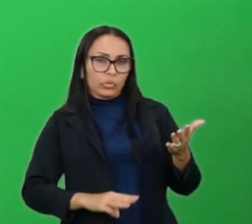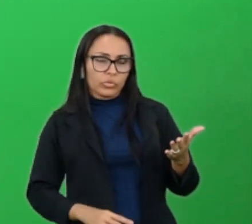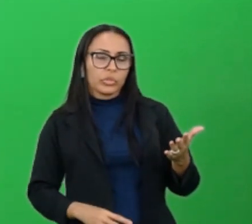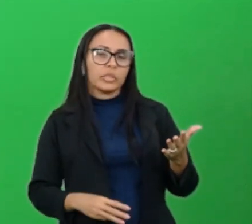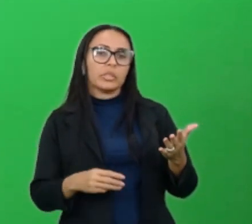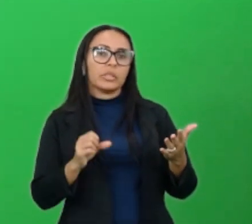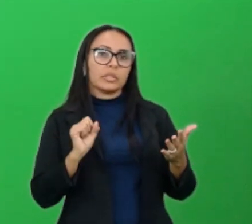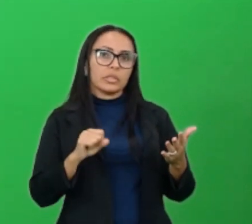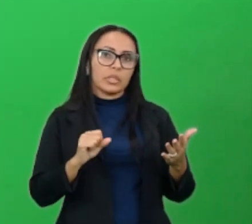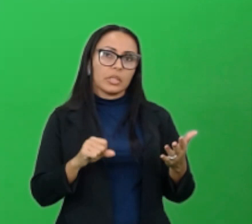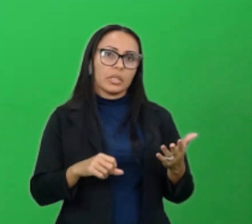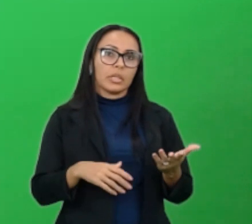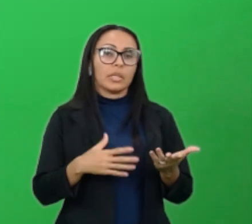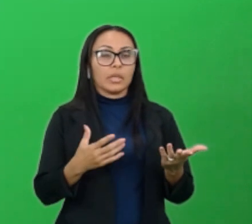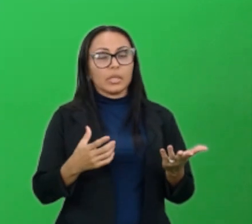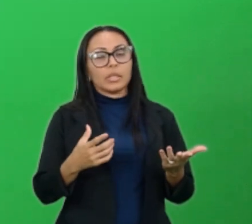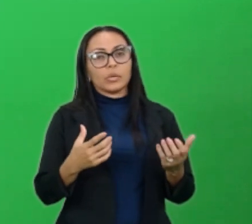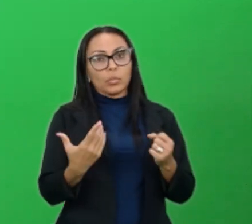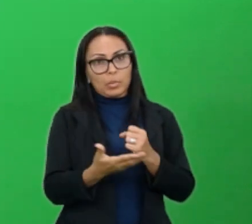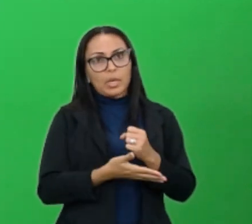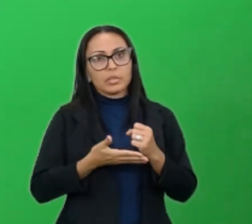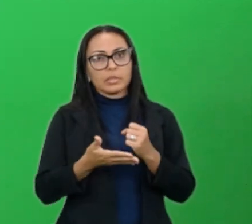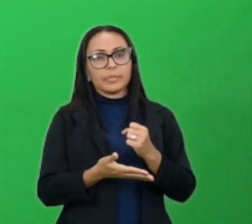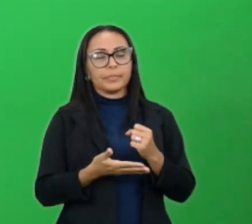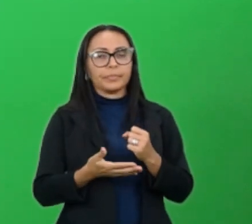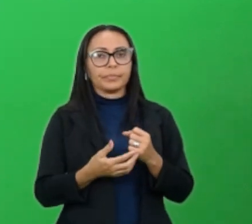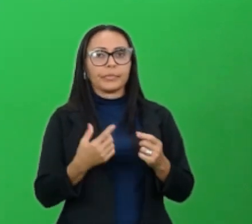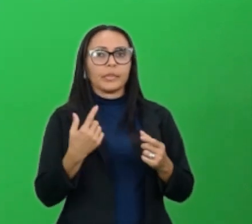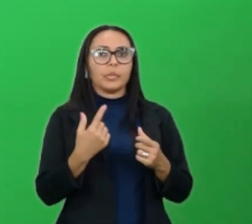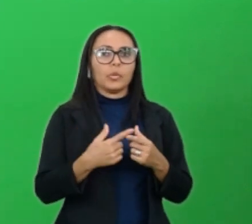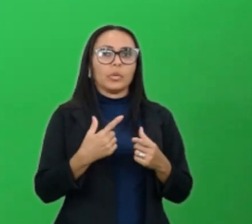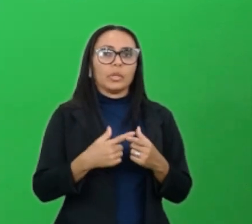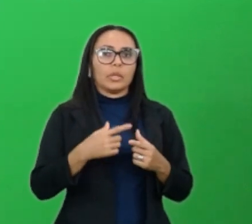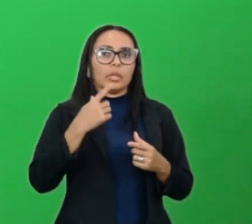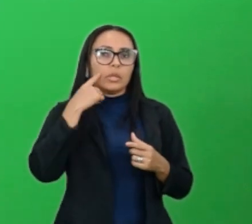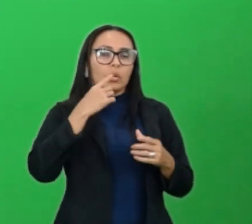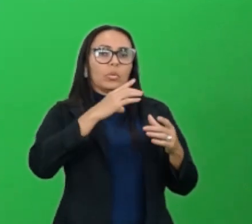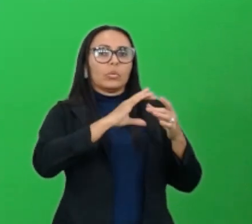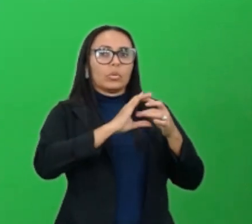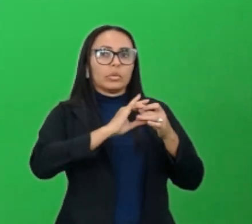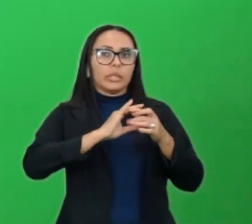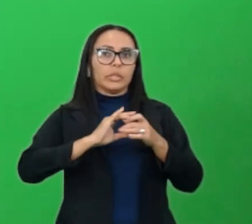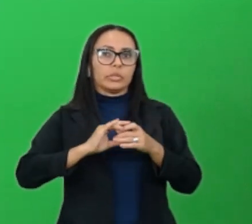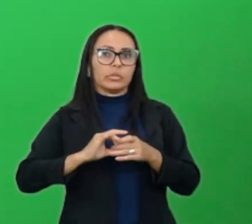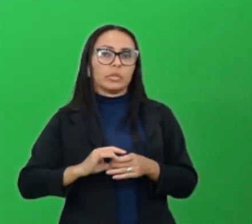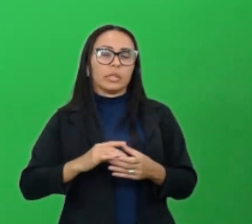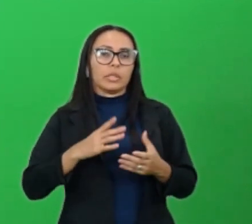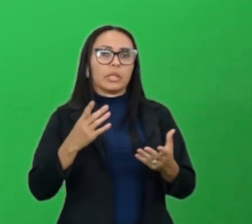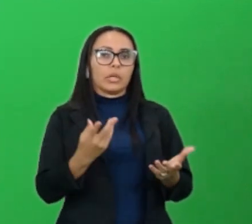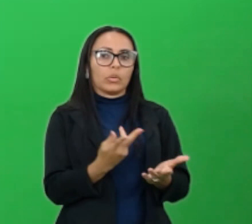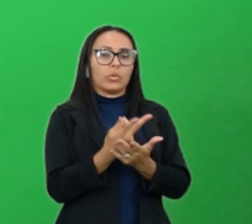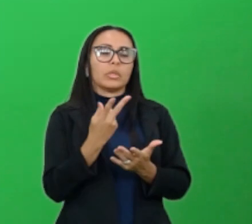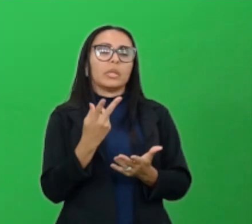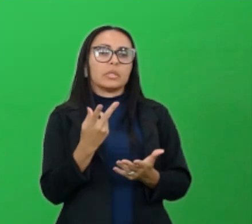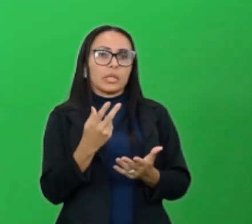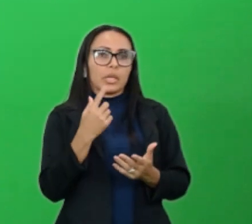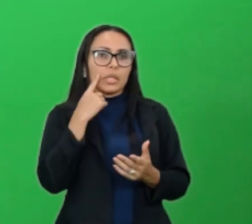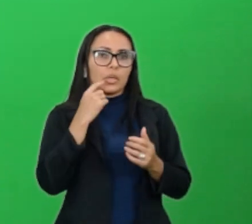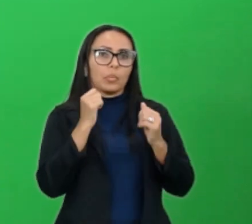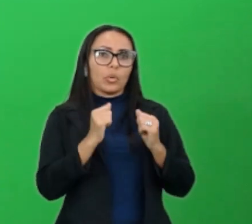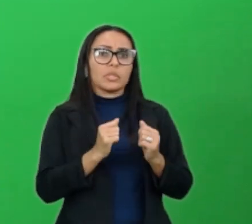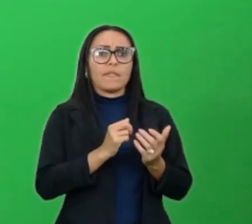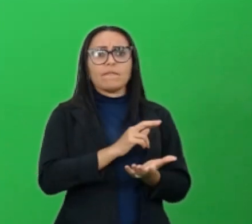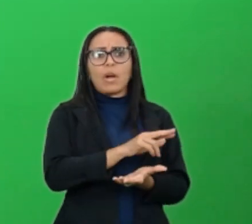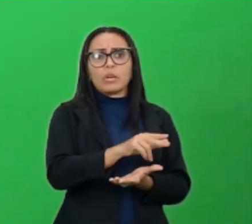base. Né? Por quê? Porque os contextos em que a inovação acontece, eles podem ser diversos. Existem